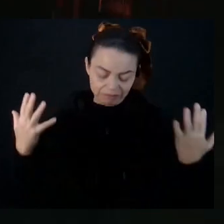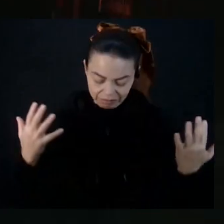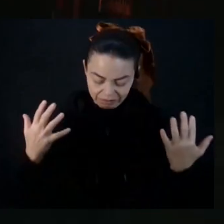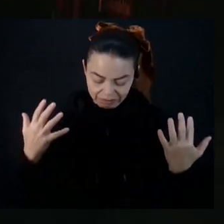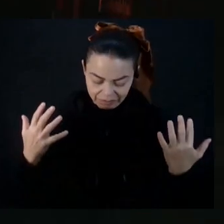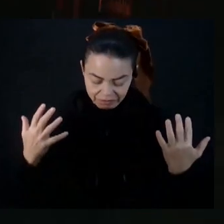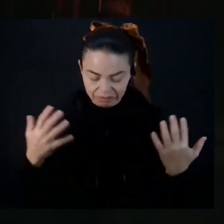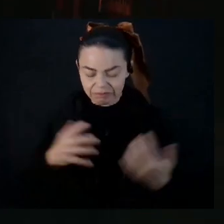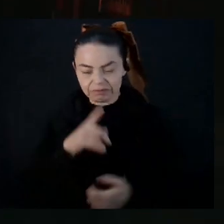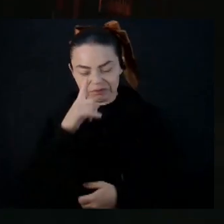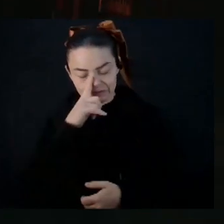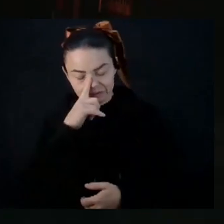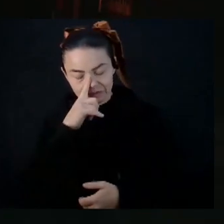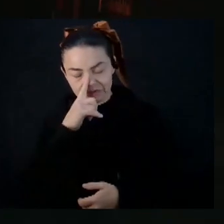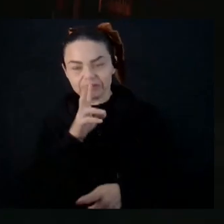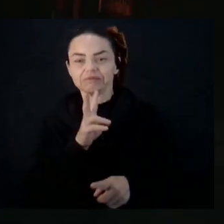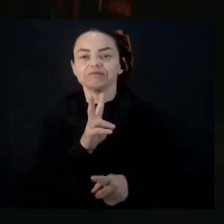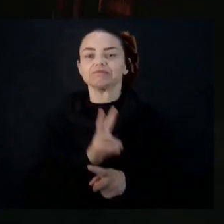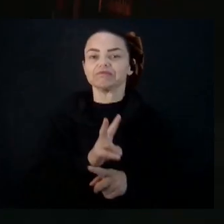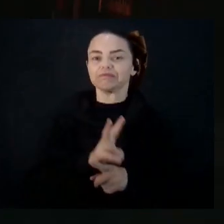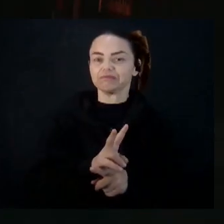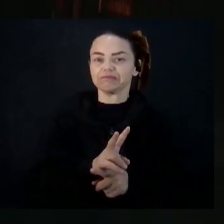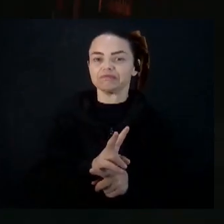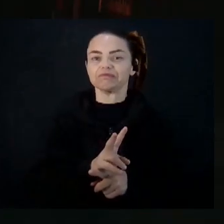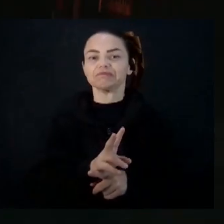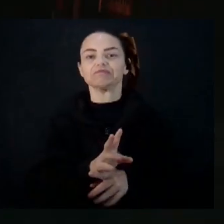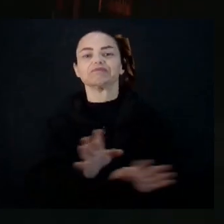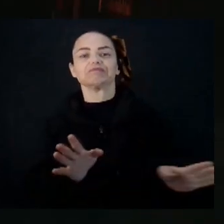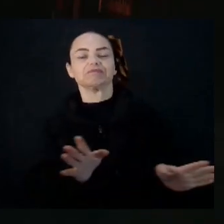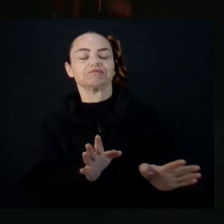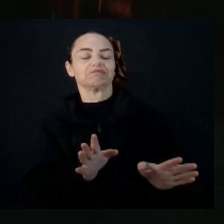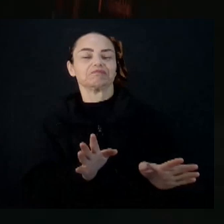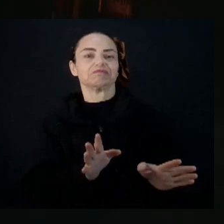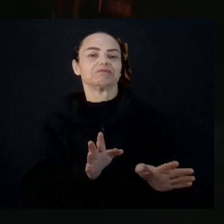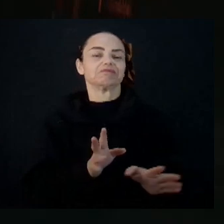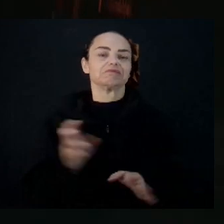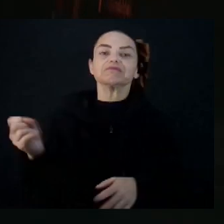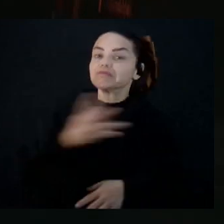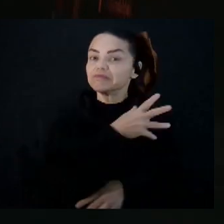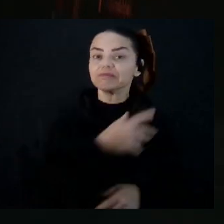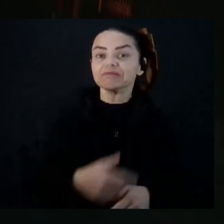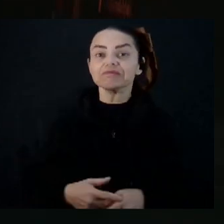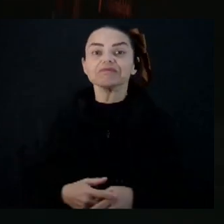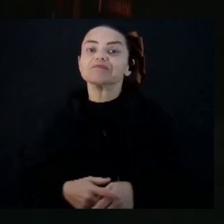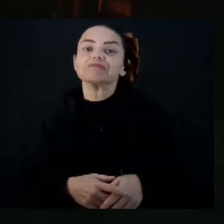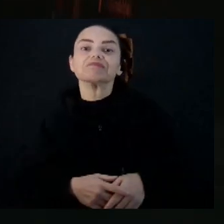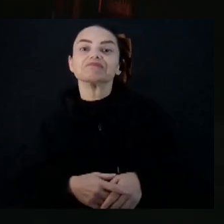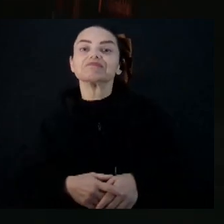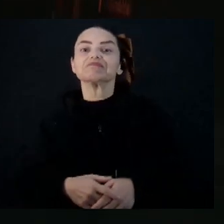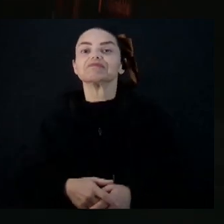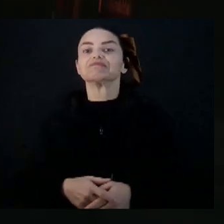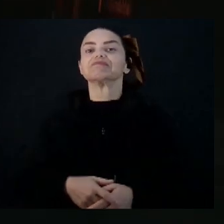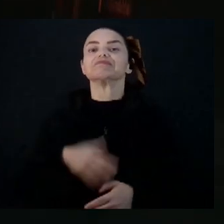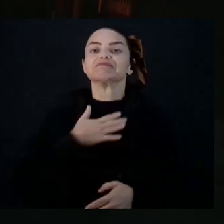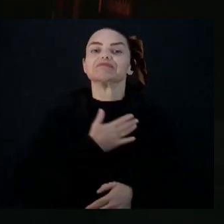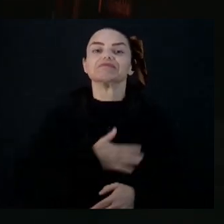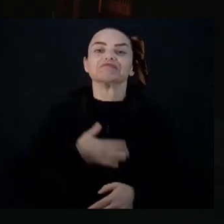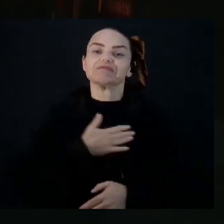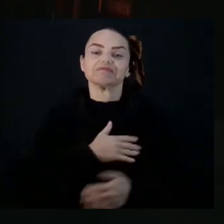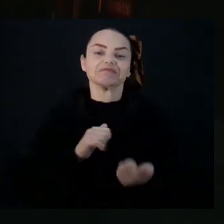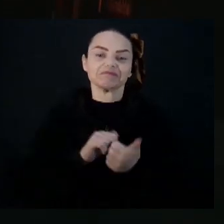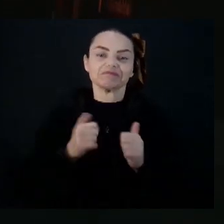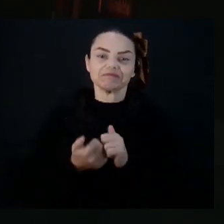o cuidador, enfim, para a escola. Então é tudo muito novo, mas daqui a pouquinho vem esse momento de adaptação.